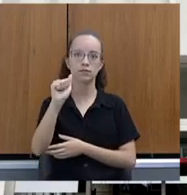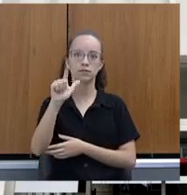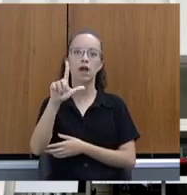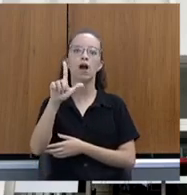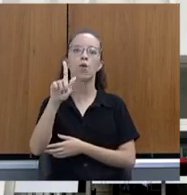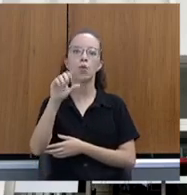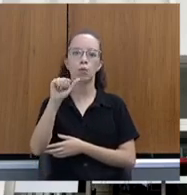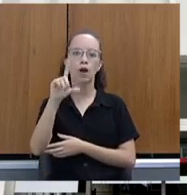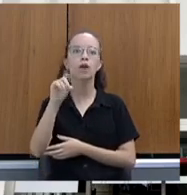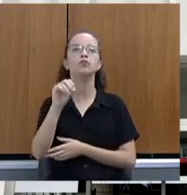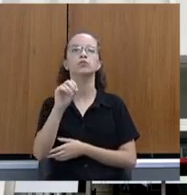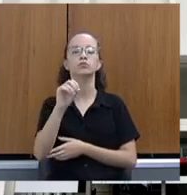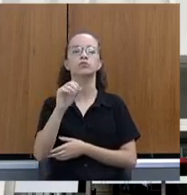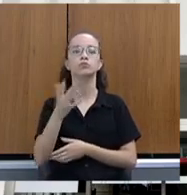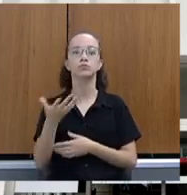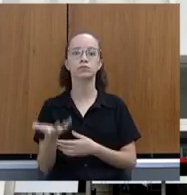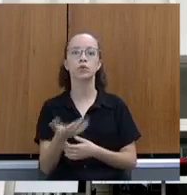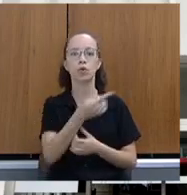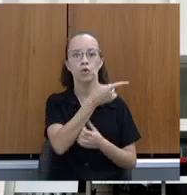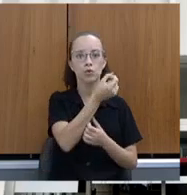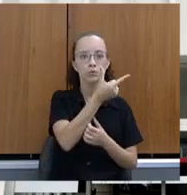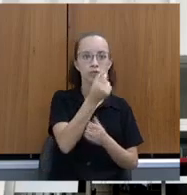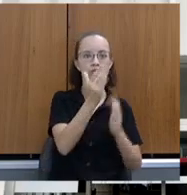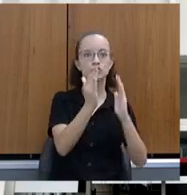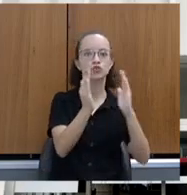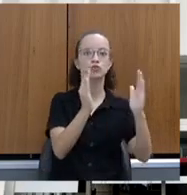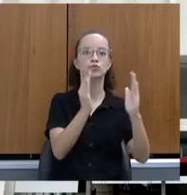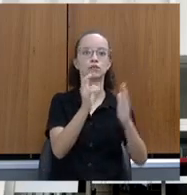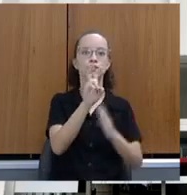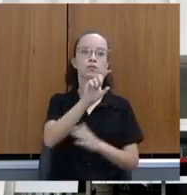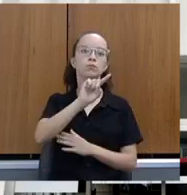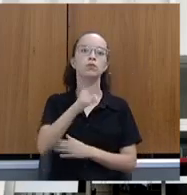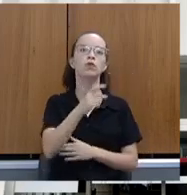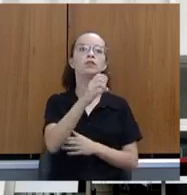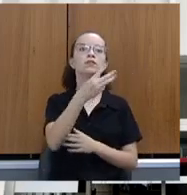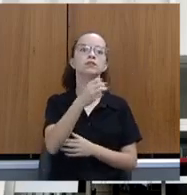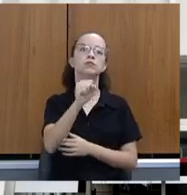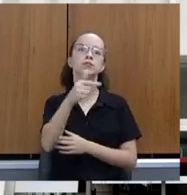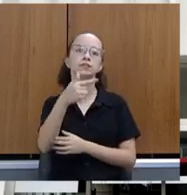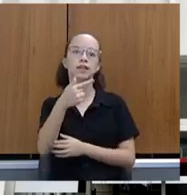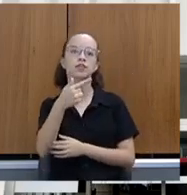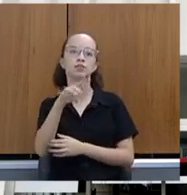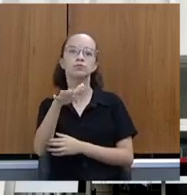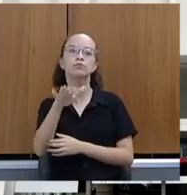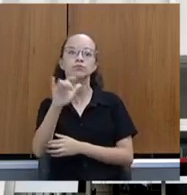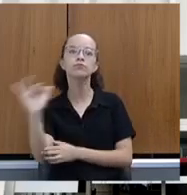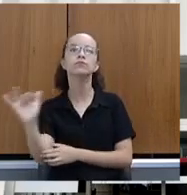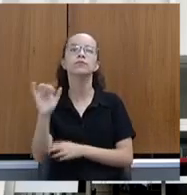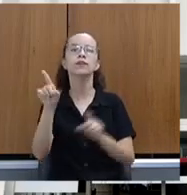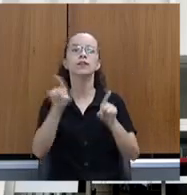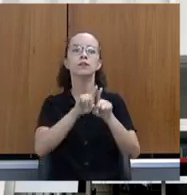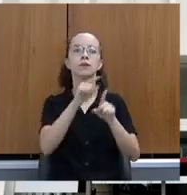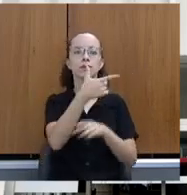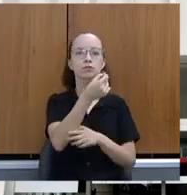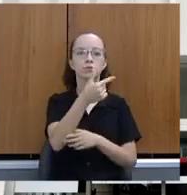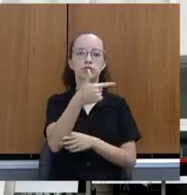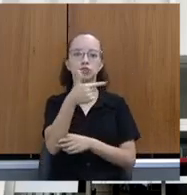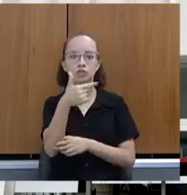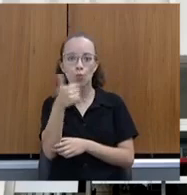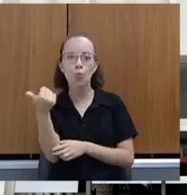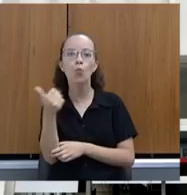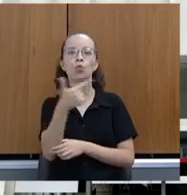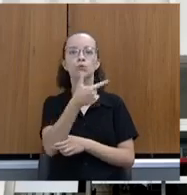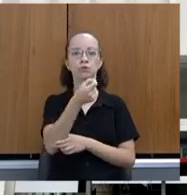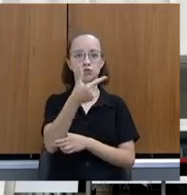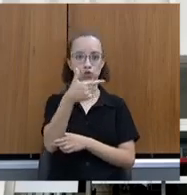220 dos 2020 cinco milhões 387 2021 14 milhões e até outubro captou 6 milhões